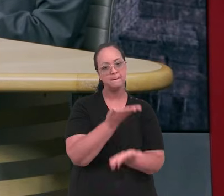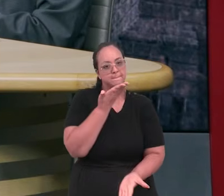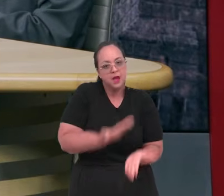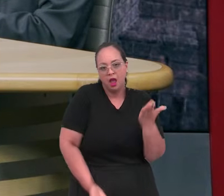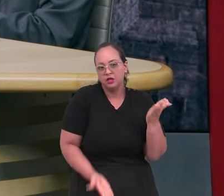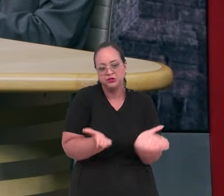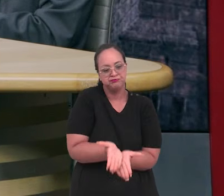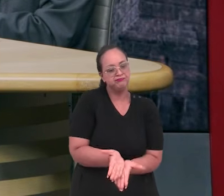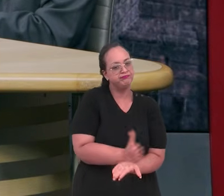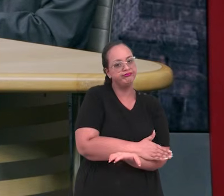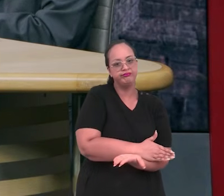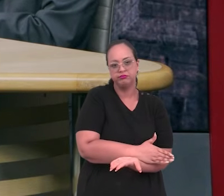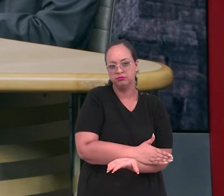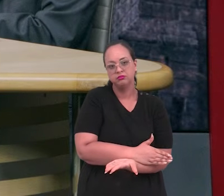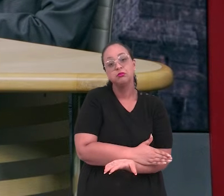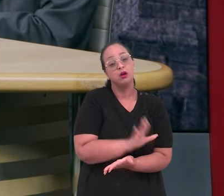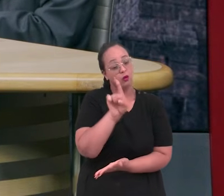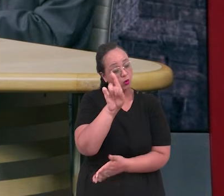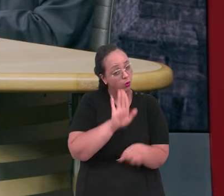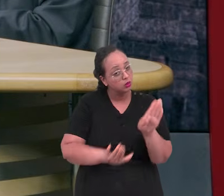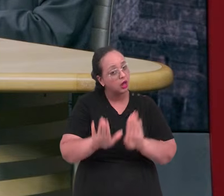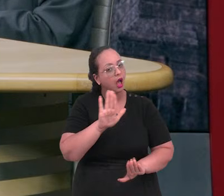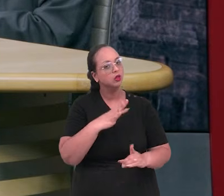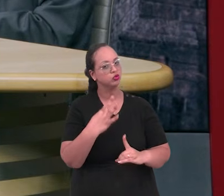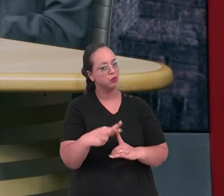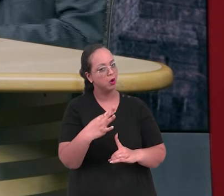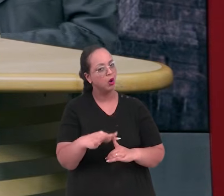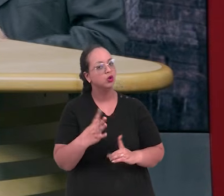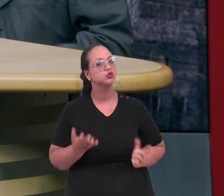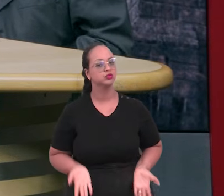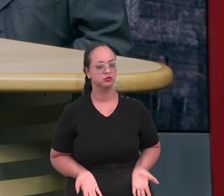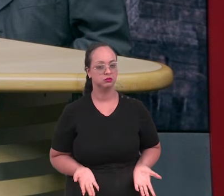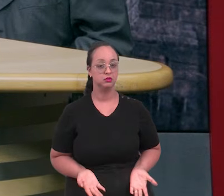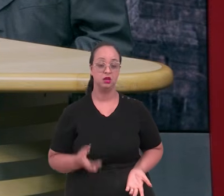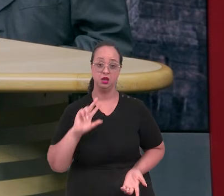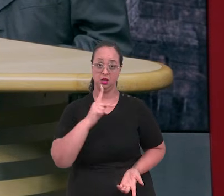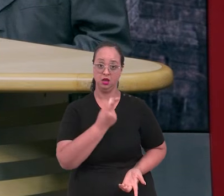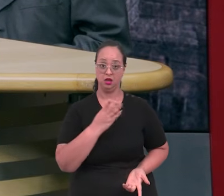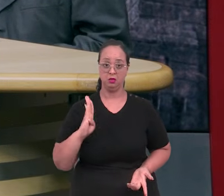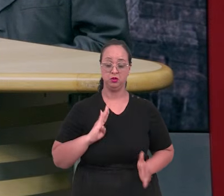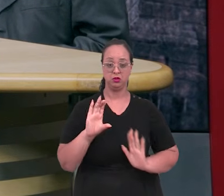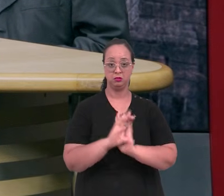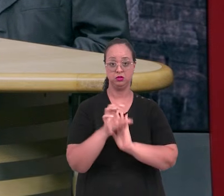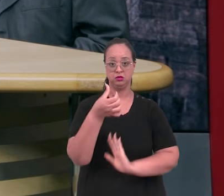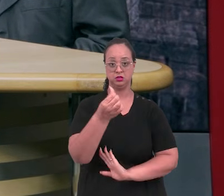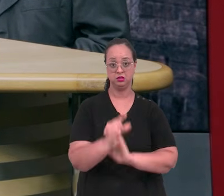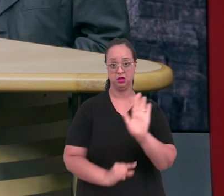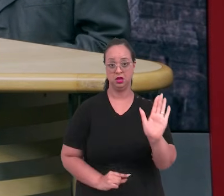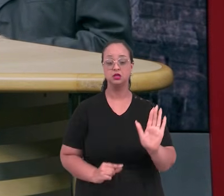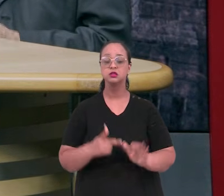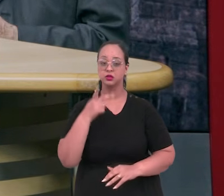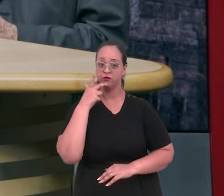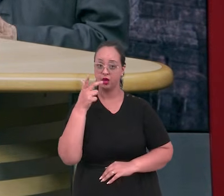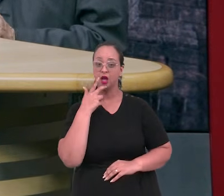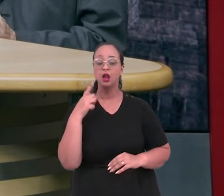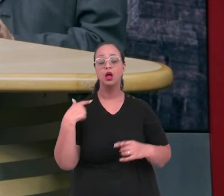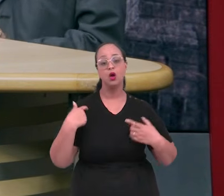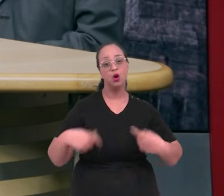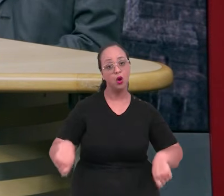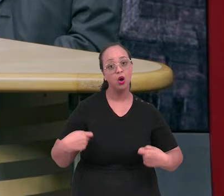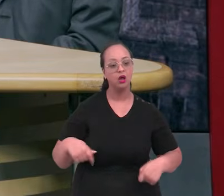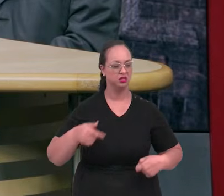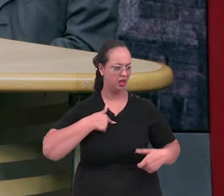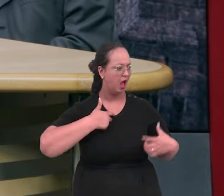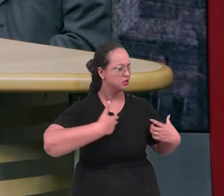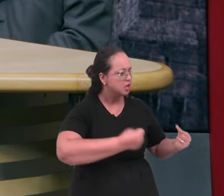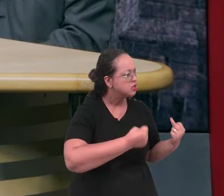dia, né? Mas Não se é? desviaram dela. Exatamente. É o que Hebreus 6 fala, né? Então, foi iluminado, teve a experiência do Espírito Santo, mas rejeitou